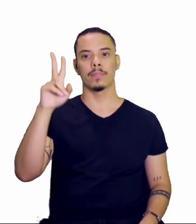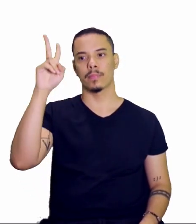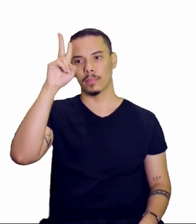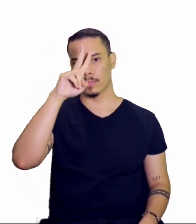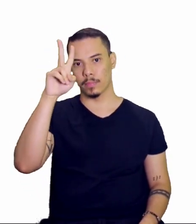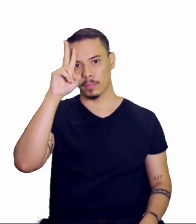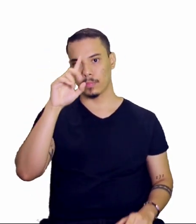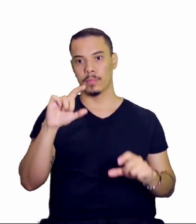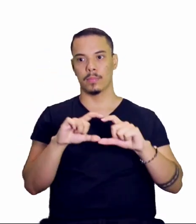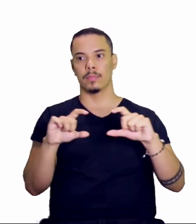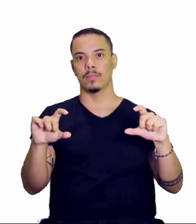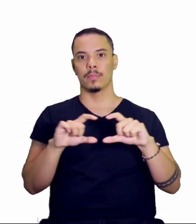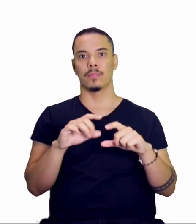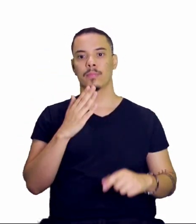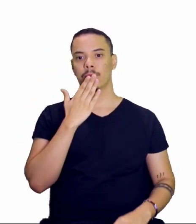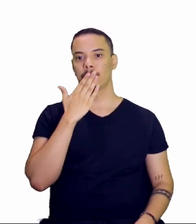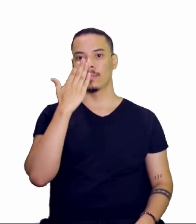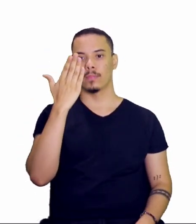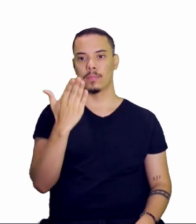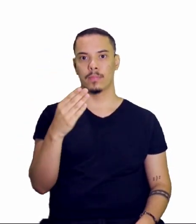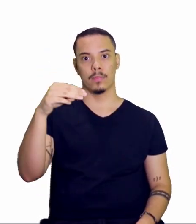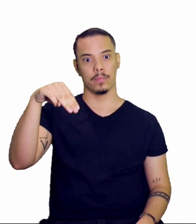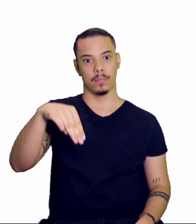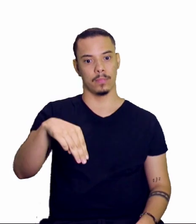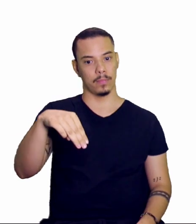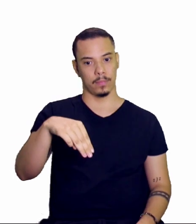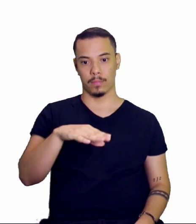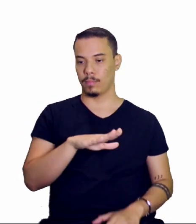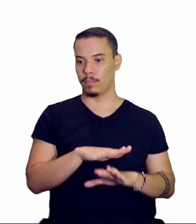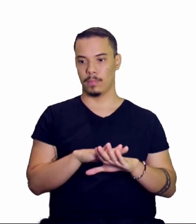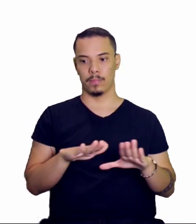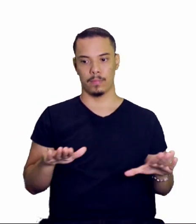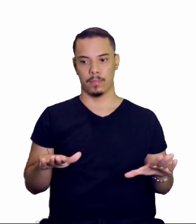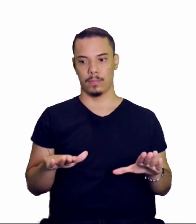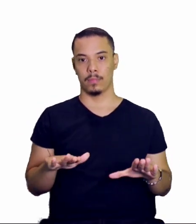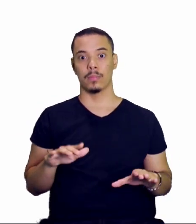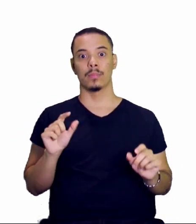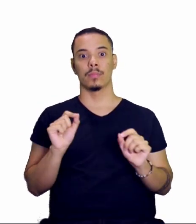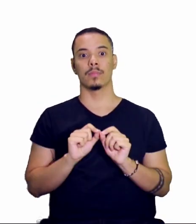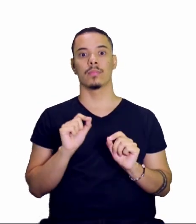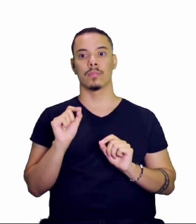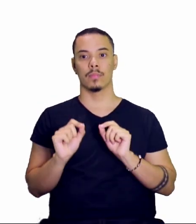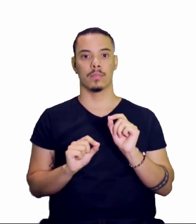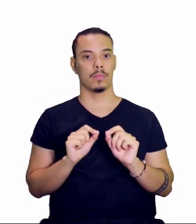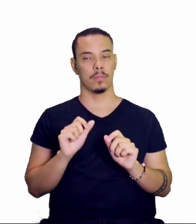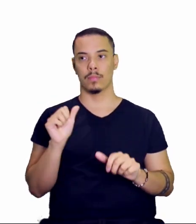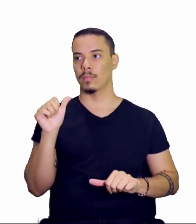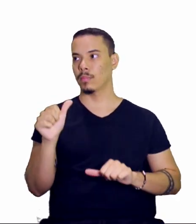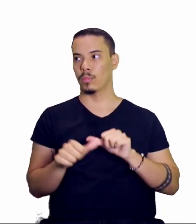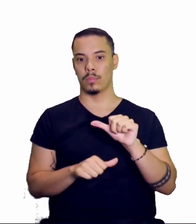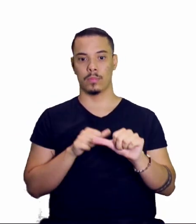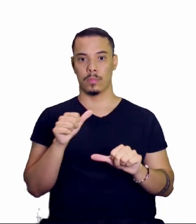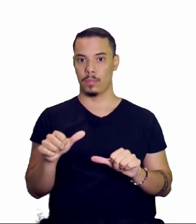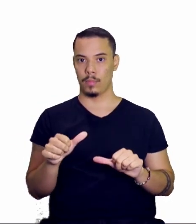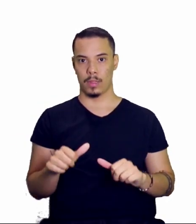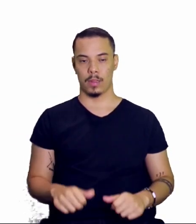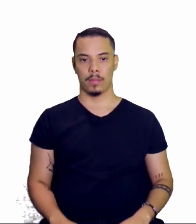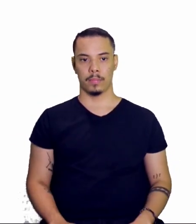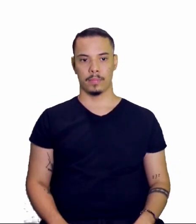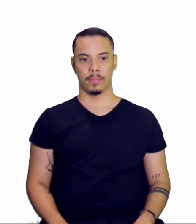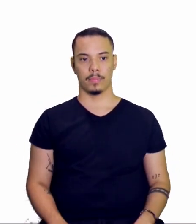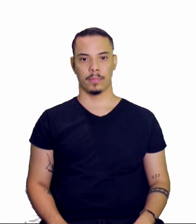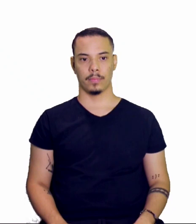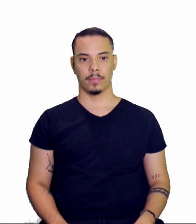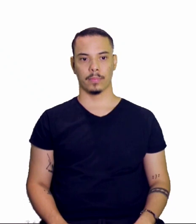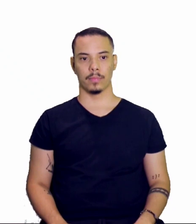que o enunciado, ele Pediu precisa em metros, certo? Então, o que a gente vai fazer ali? Transformar em metros.